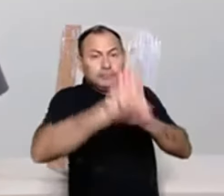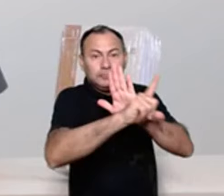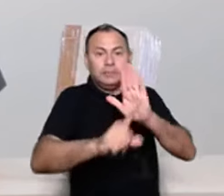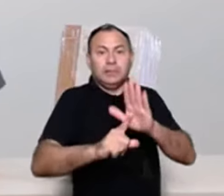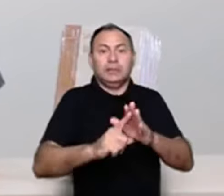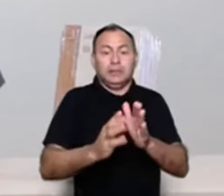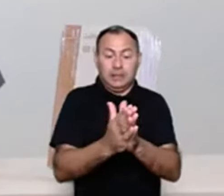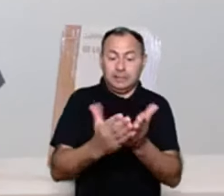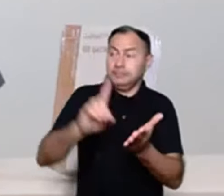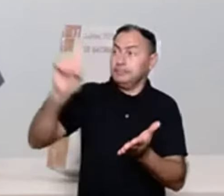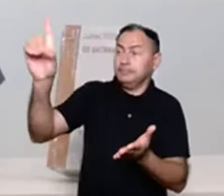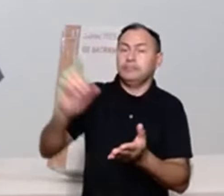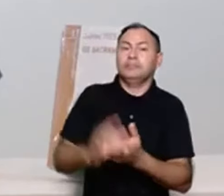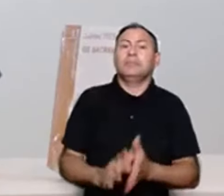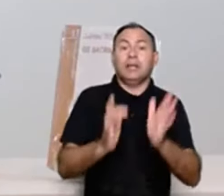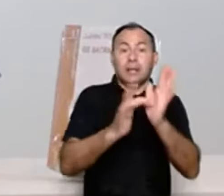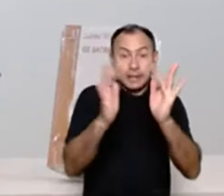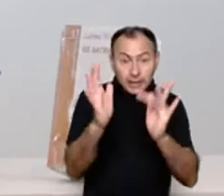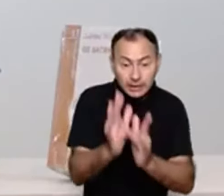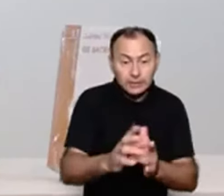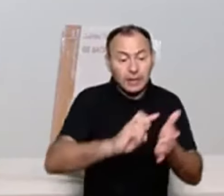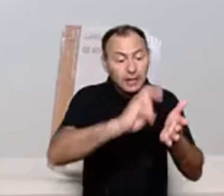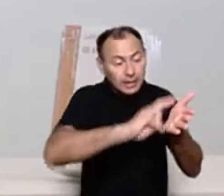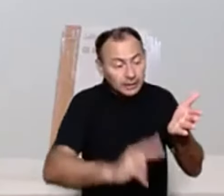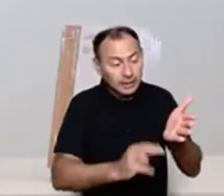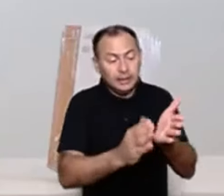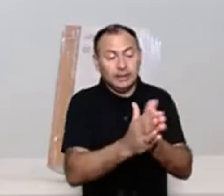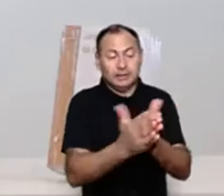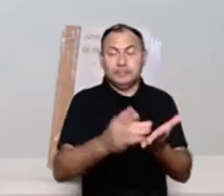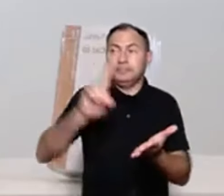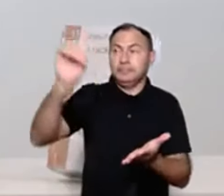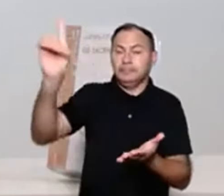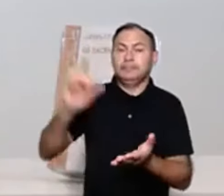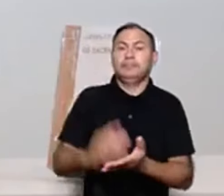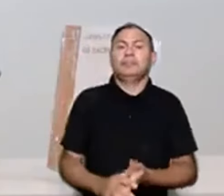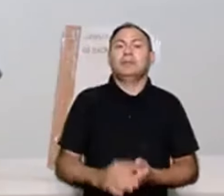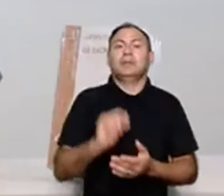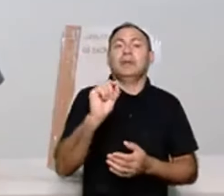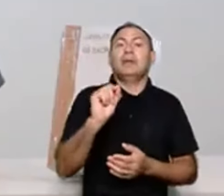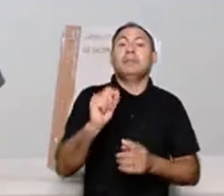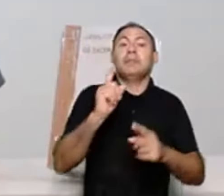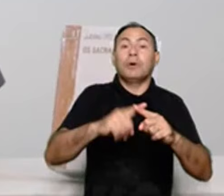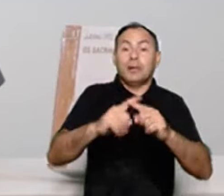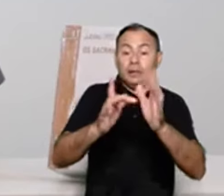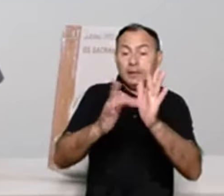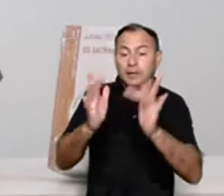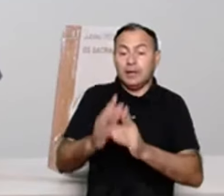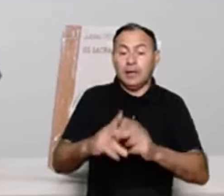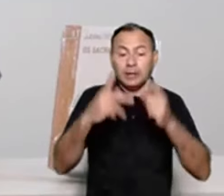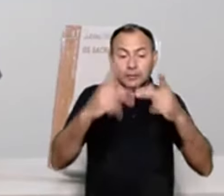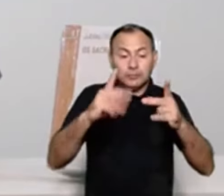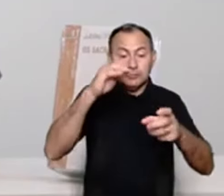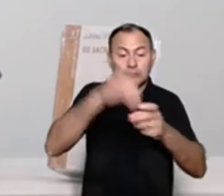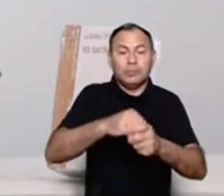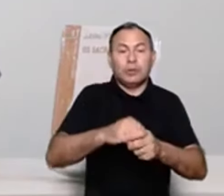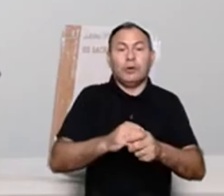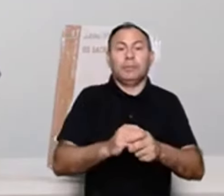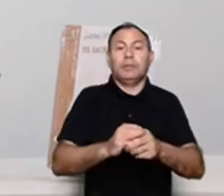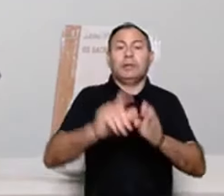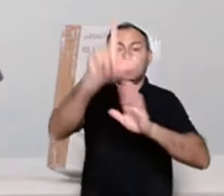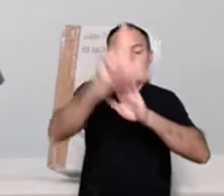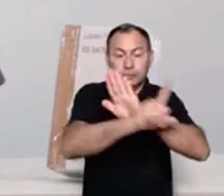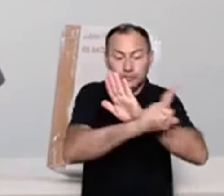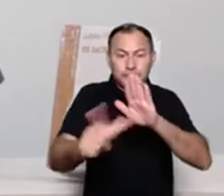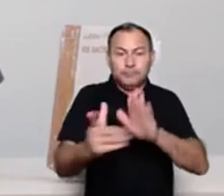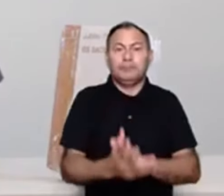liturgia as Sagradas Escrituras, é Cristo que lê as Sagradas Escrituras. Porque Ele é a natureza da própria